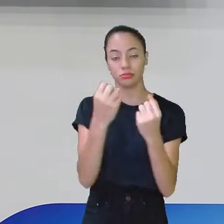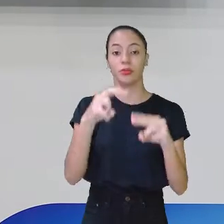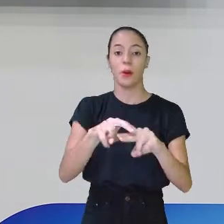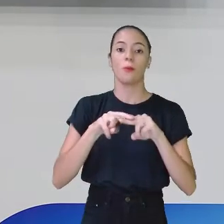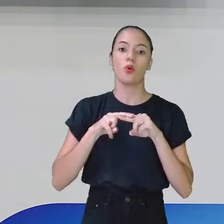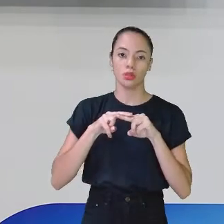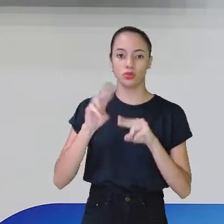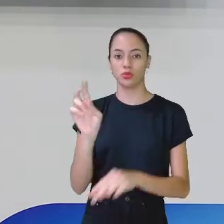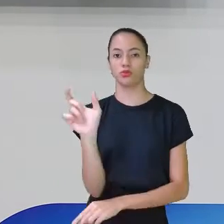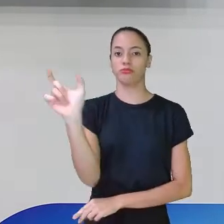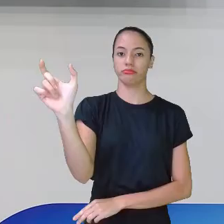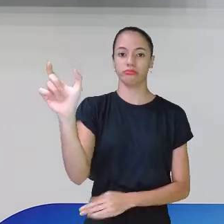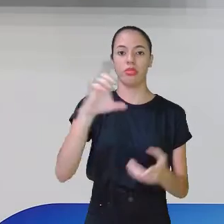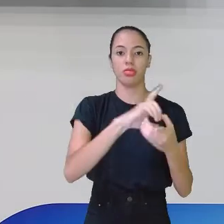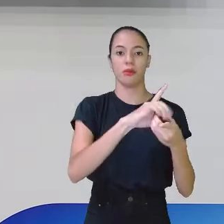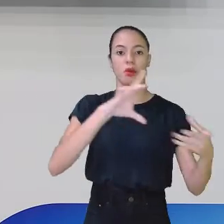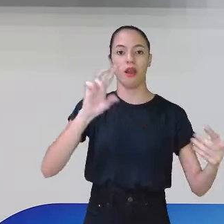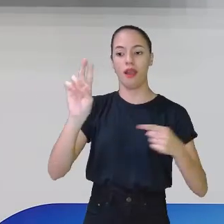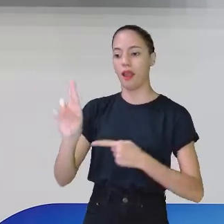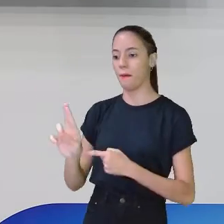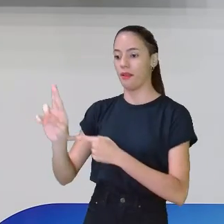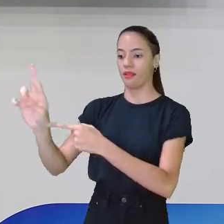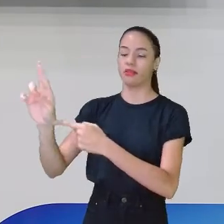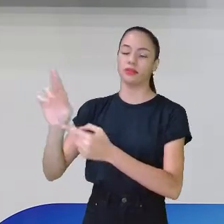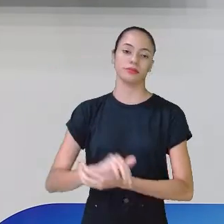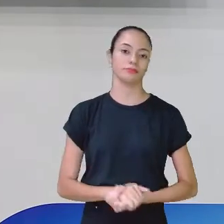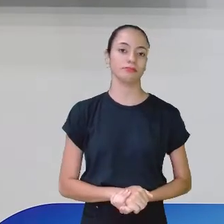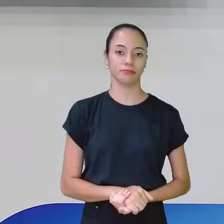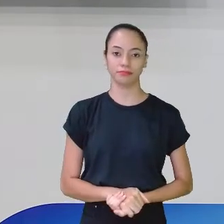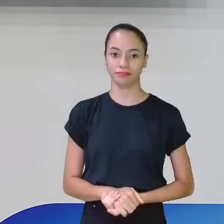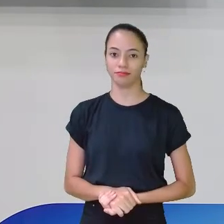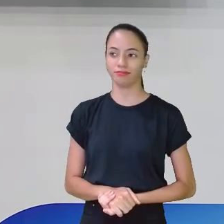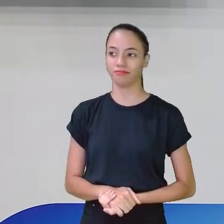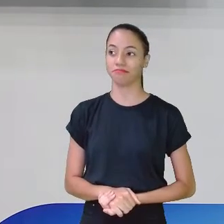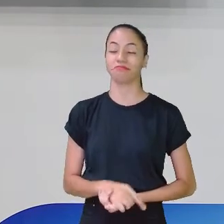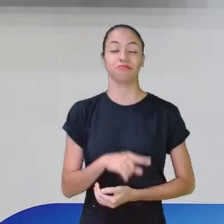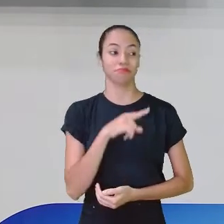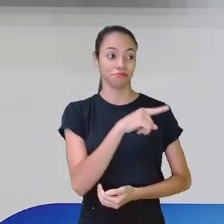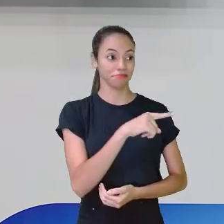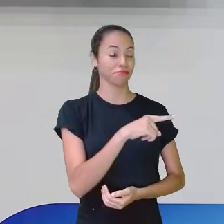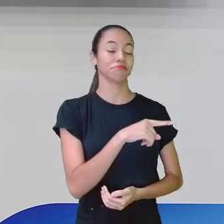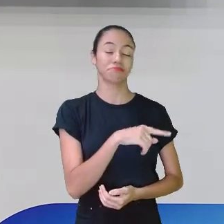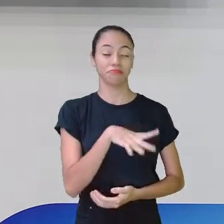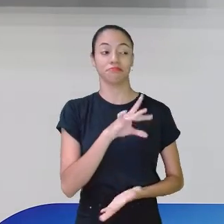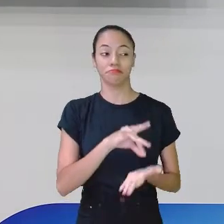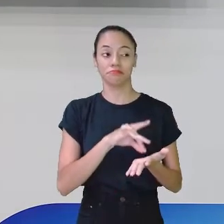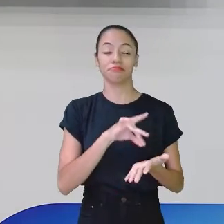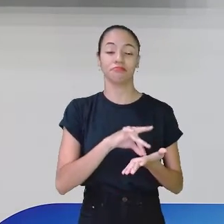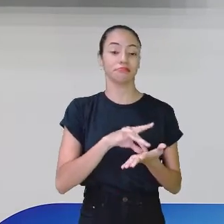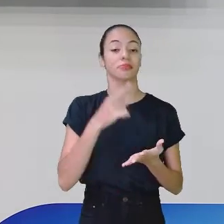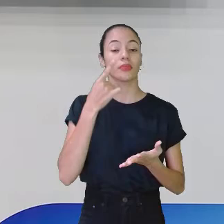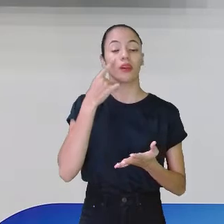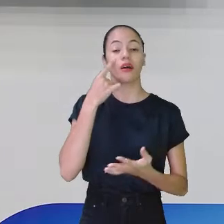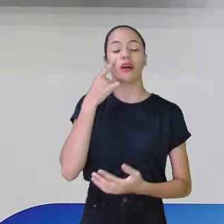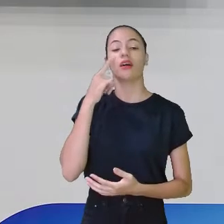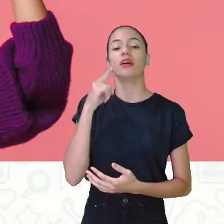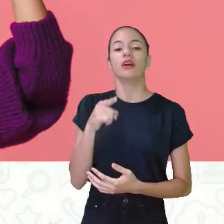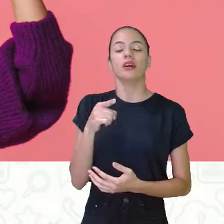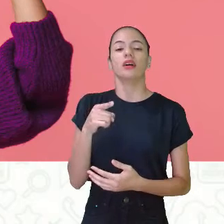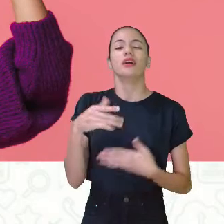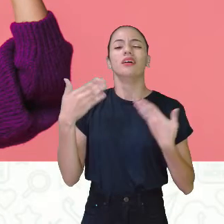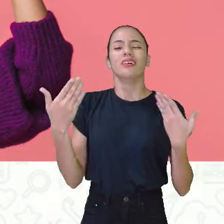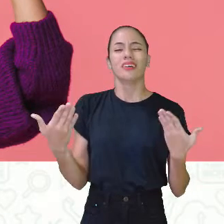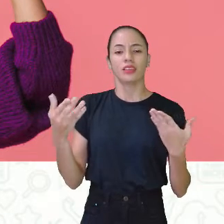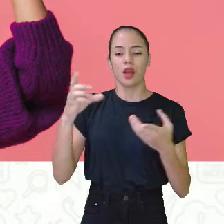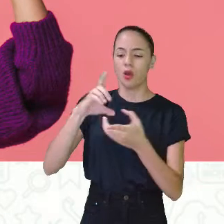o termo democracia representativa. Aleatória agora, hein, professora? Exatamente. E aí, afinal de contas, o